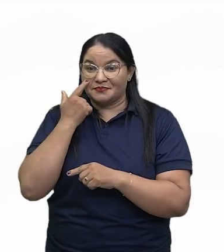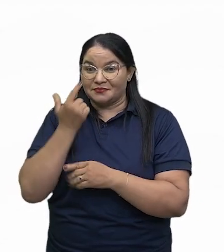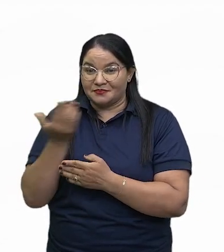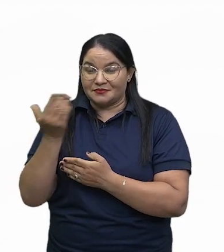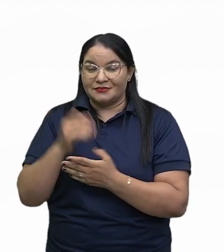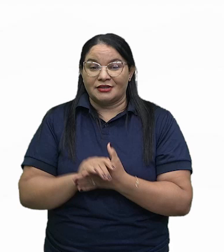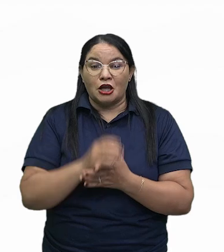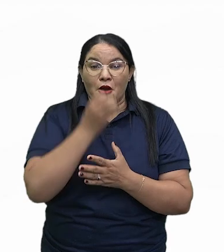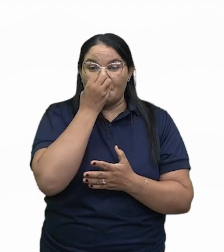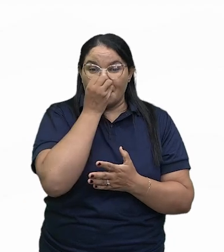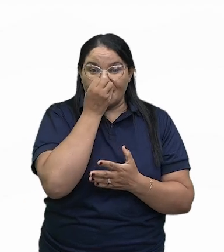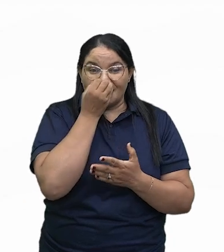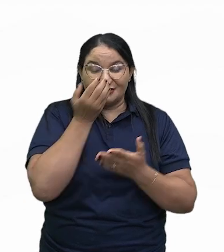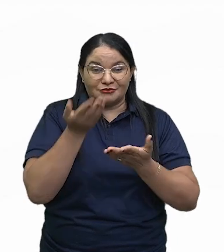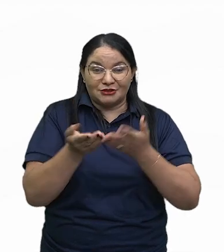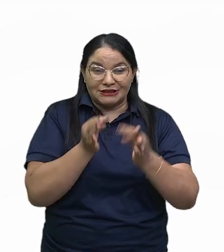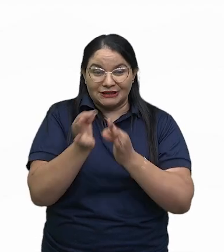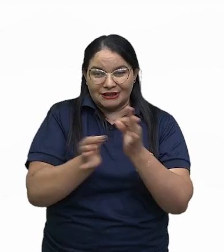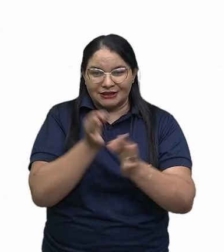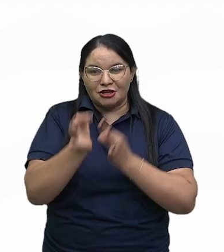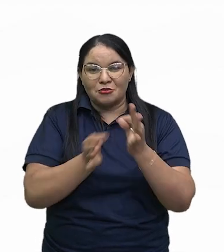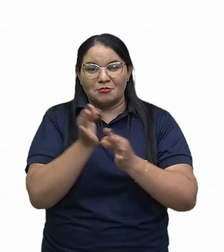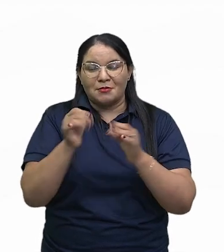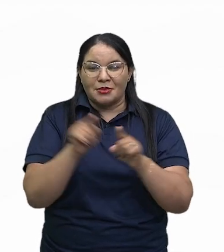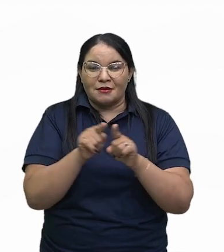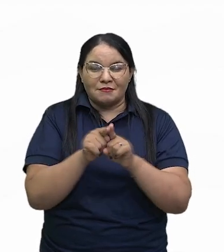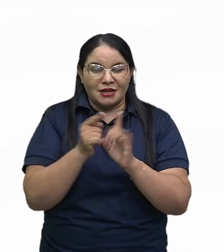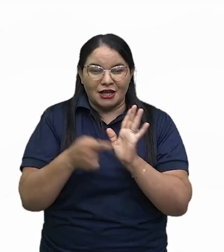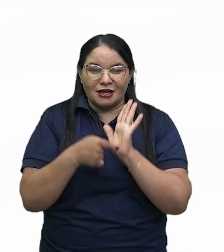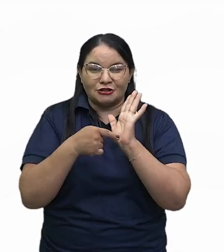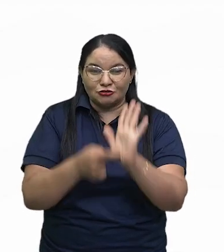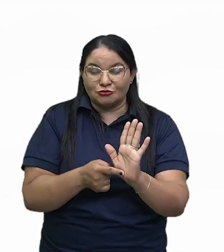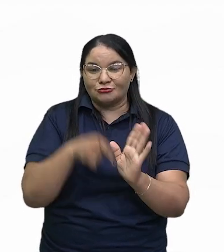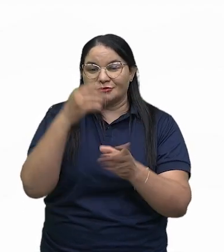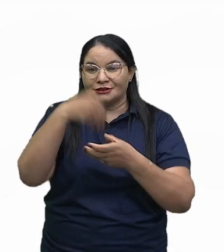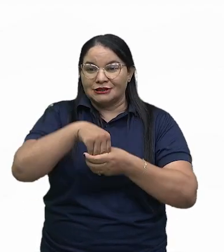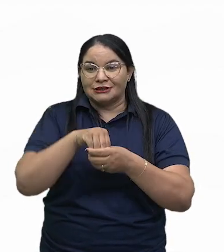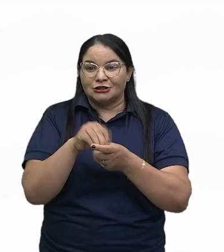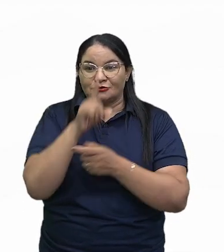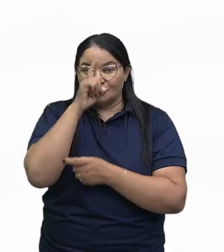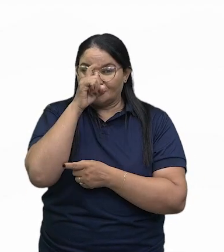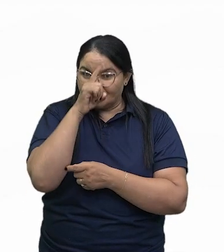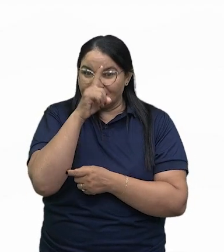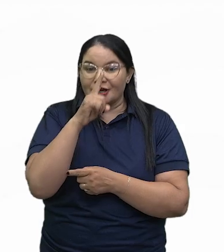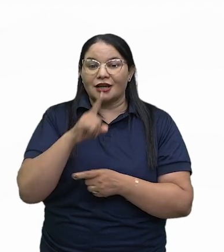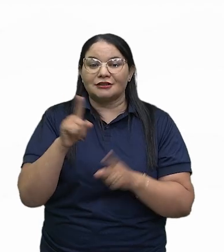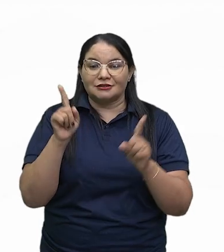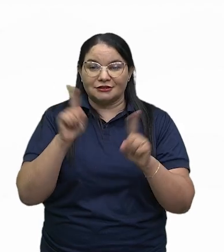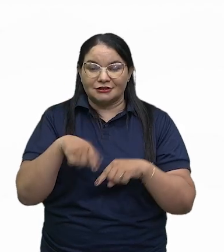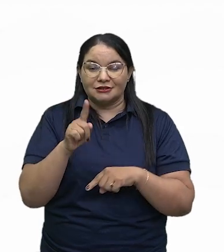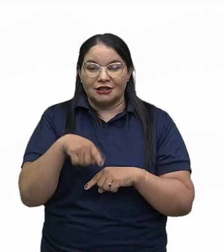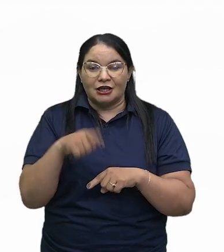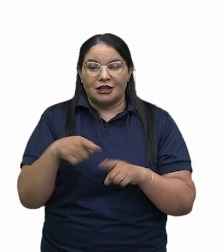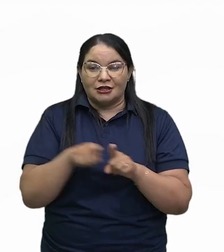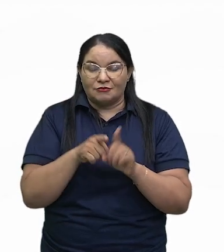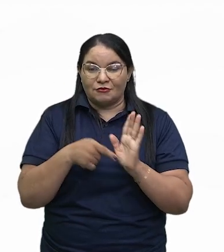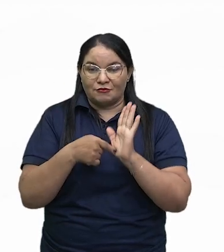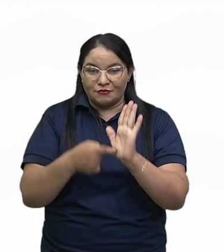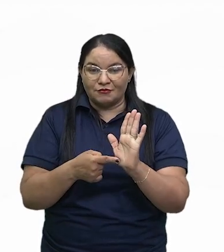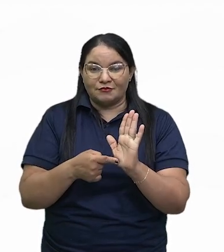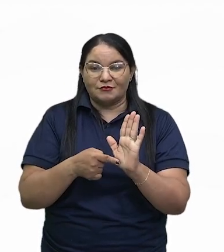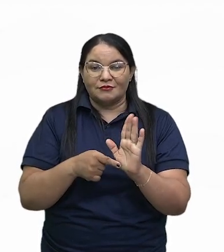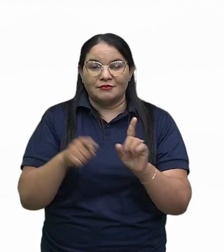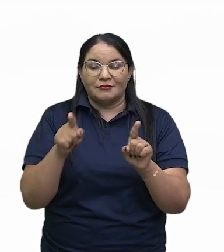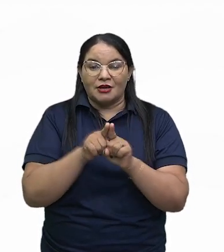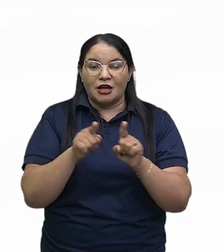palhaço terapêutico, destaque para iniciativas de palhaços hospitalares, como vocês estão vendo na